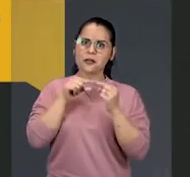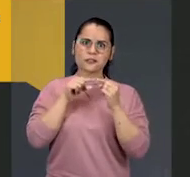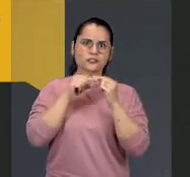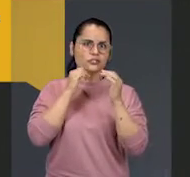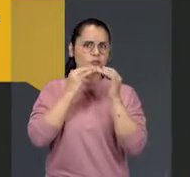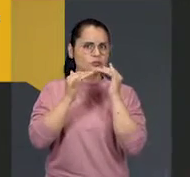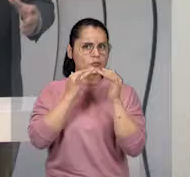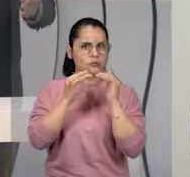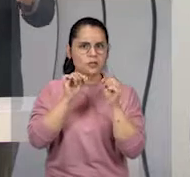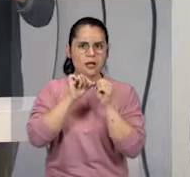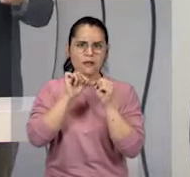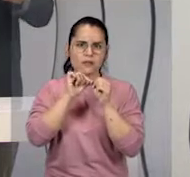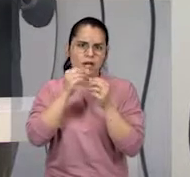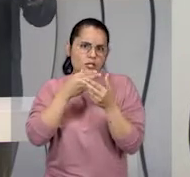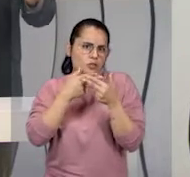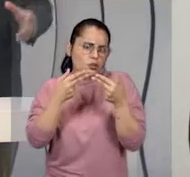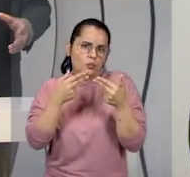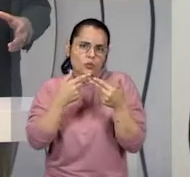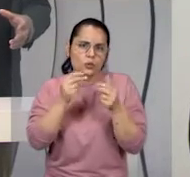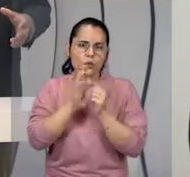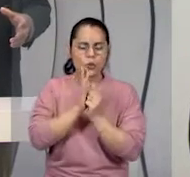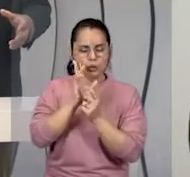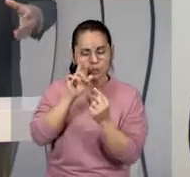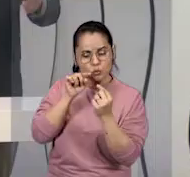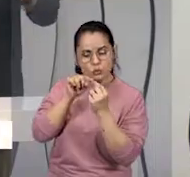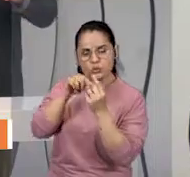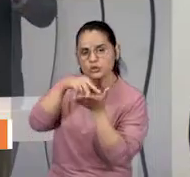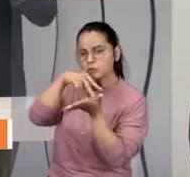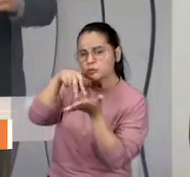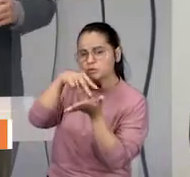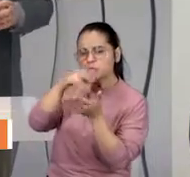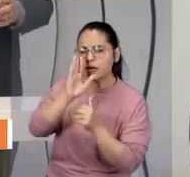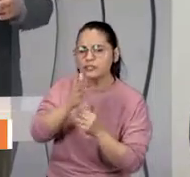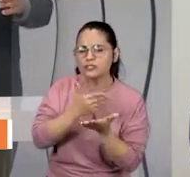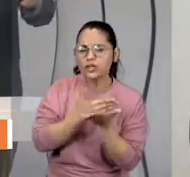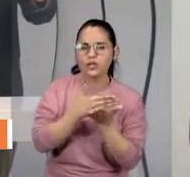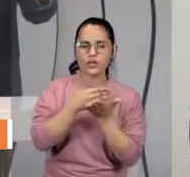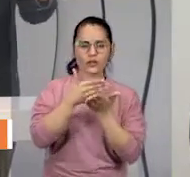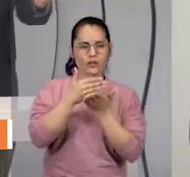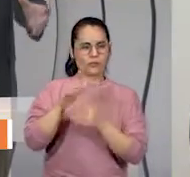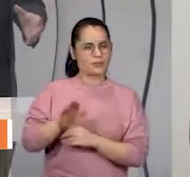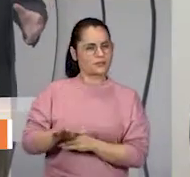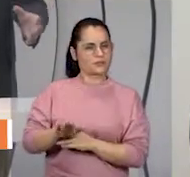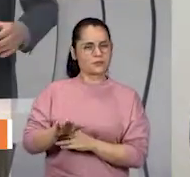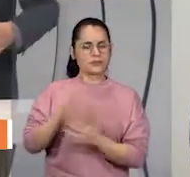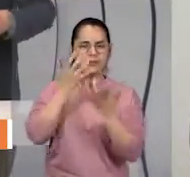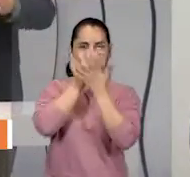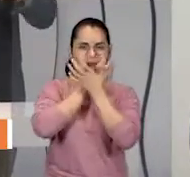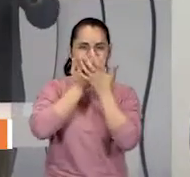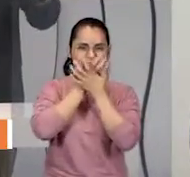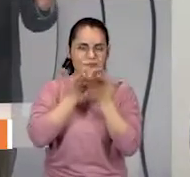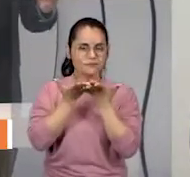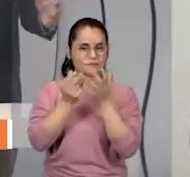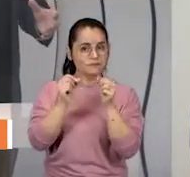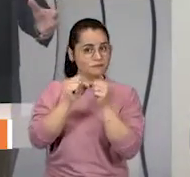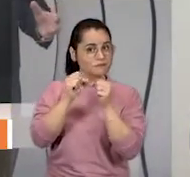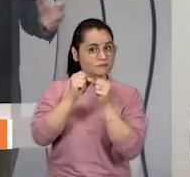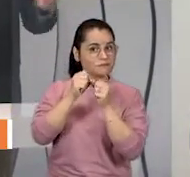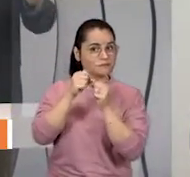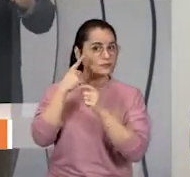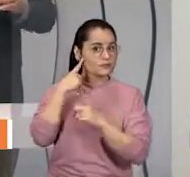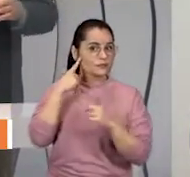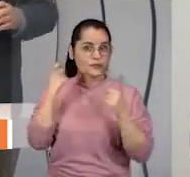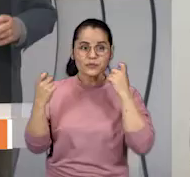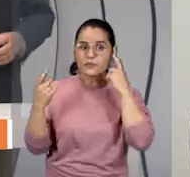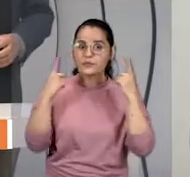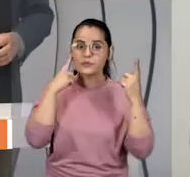já executa algum tipo de dança, você já começa a cantarolar, a produzir sons